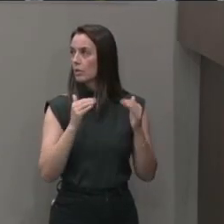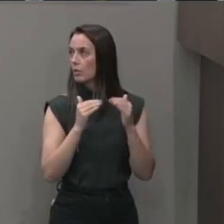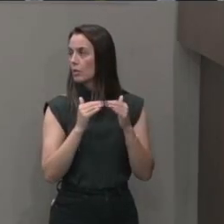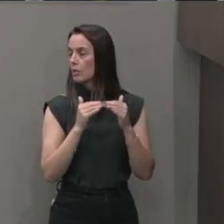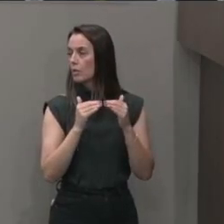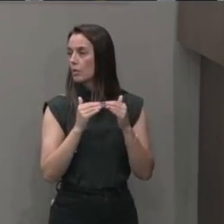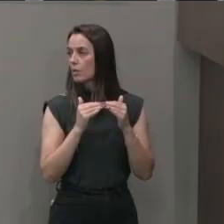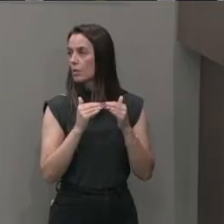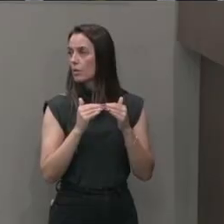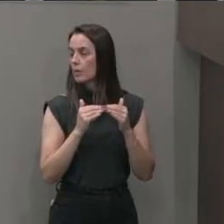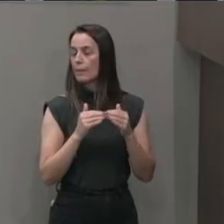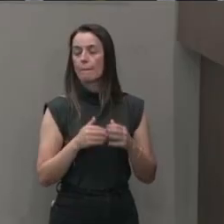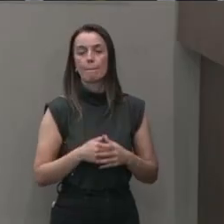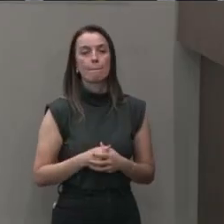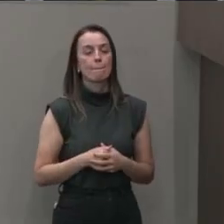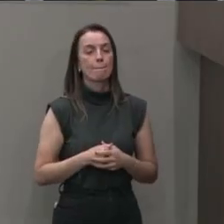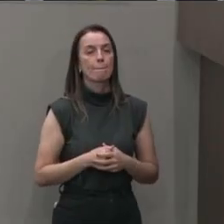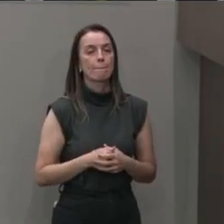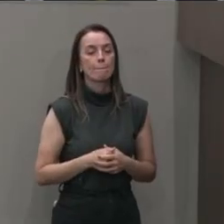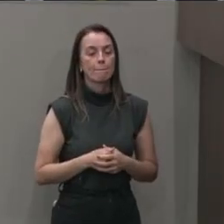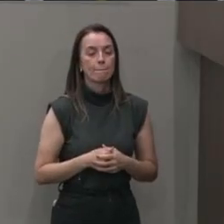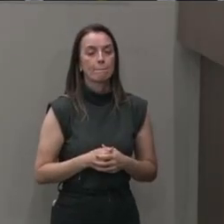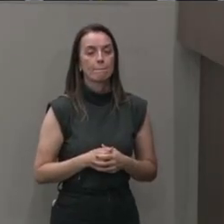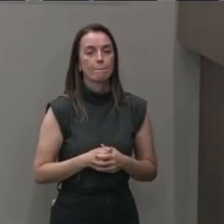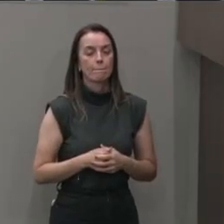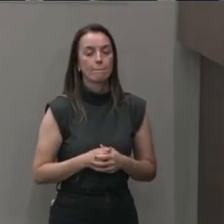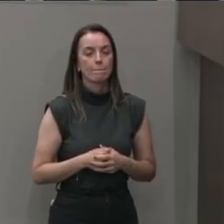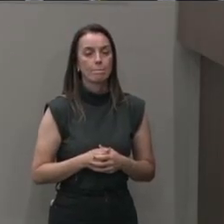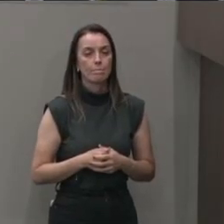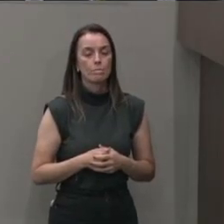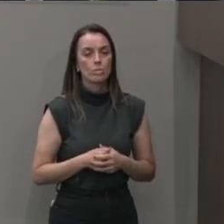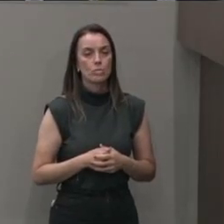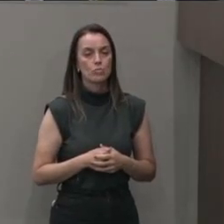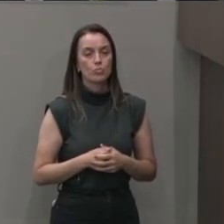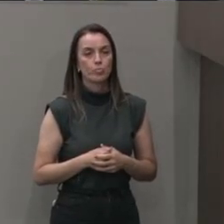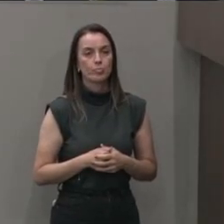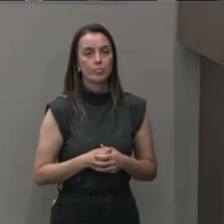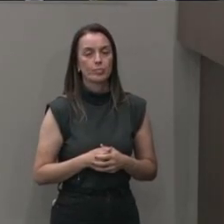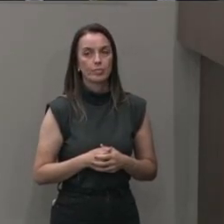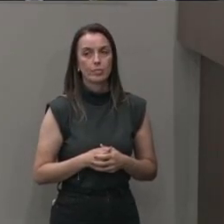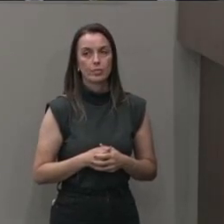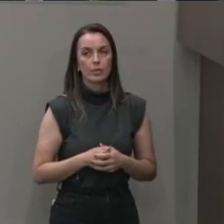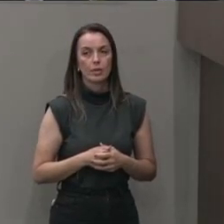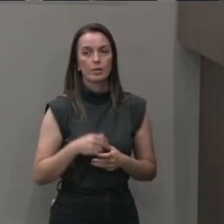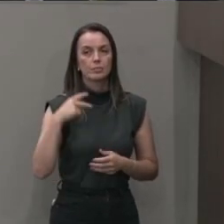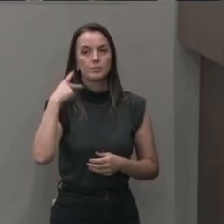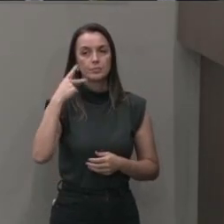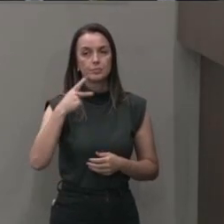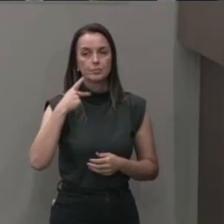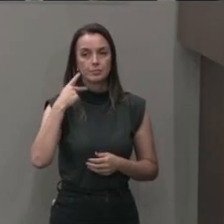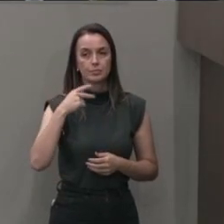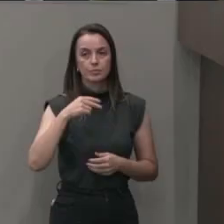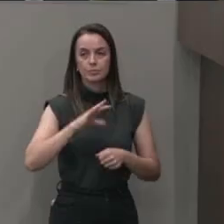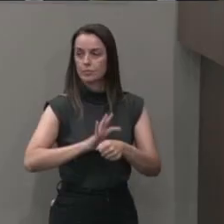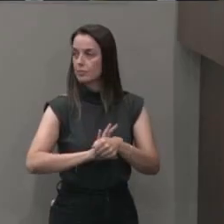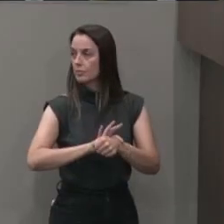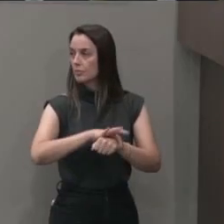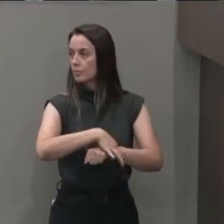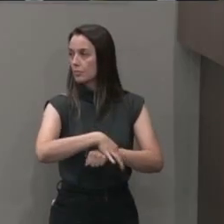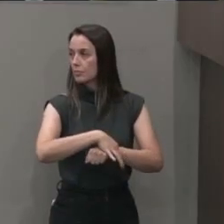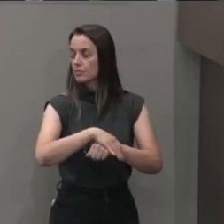O vereador João Pedro também está contemplado. O vereador Gilmar não está aí? Contemplado. Próximo vereador Iriel Saquete.